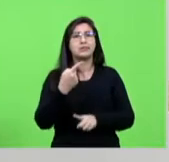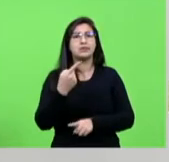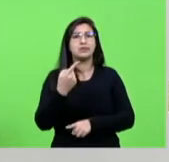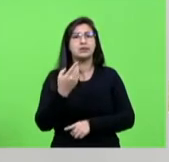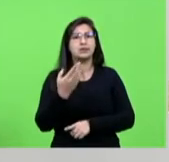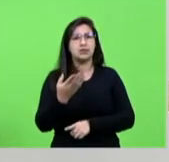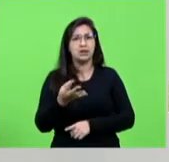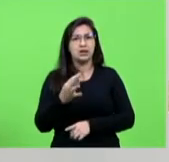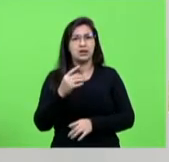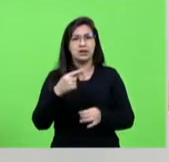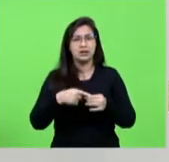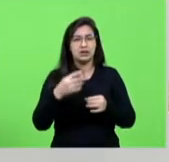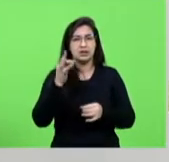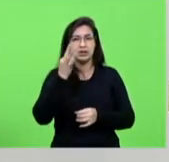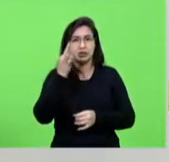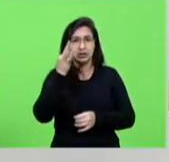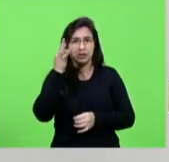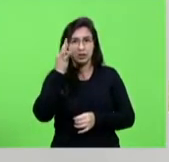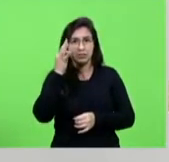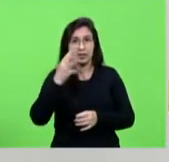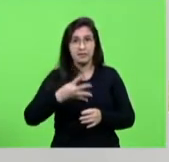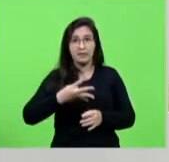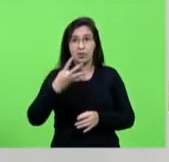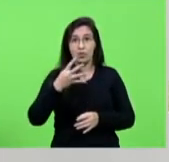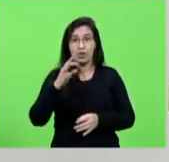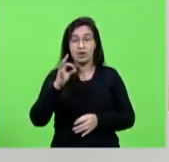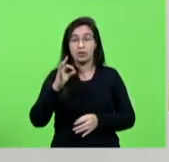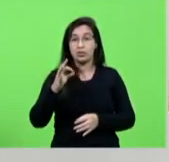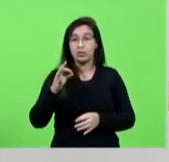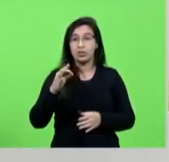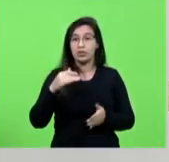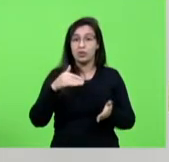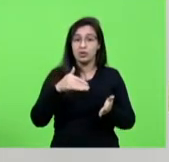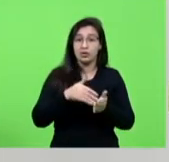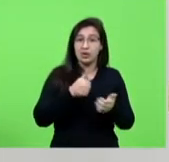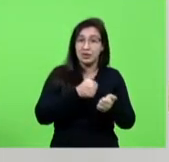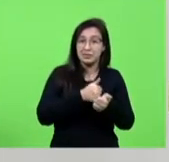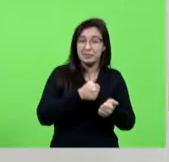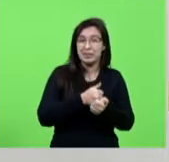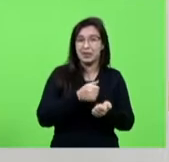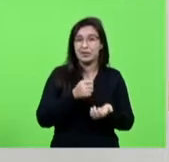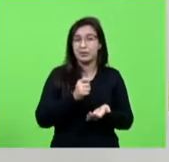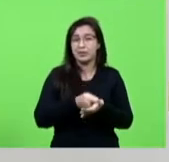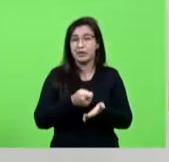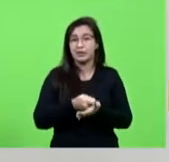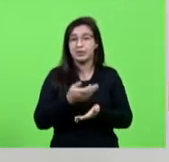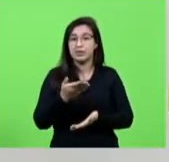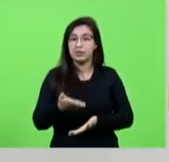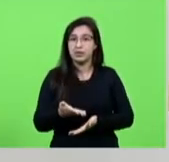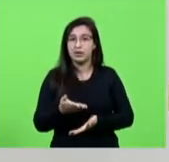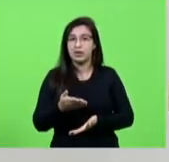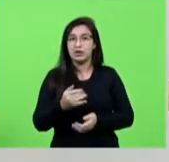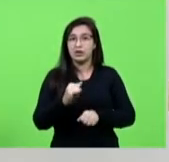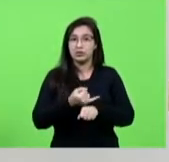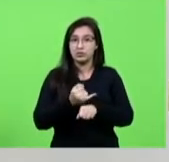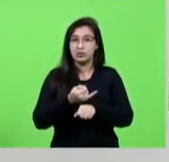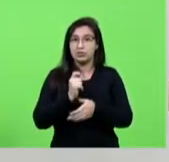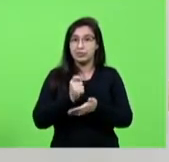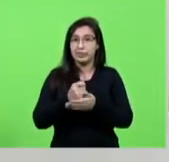Mafra 4 vezes para poder chegar perto da folha de pagamento do que o município, a cidade de Joinville, paga